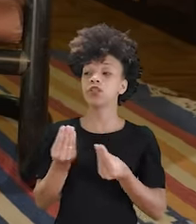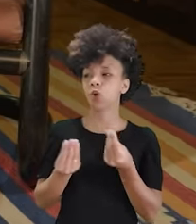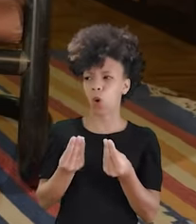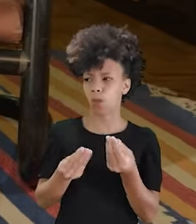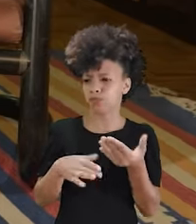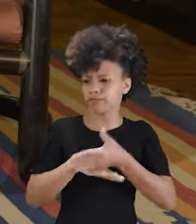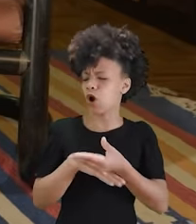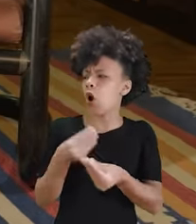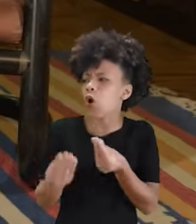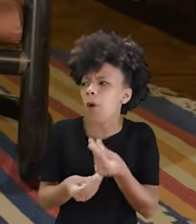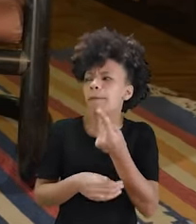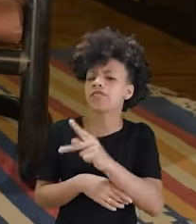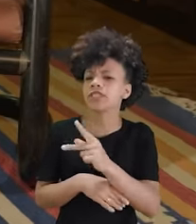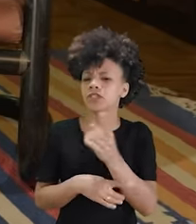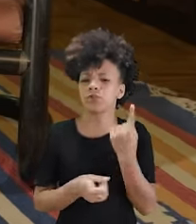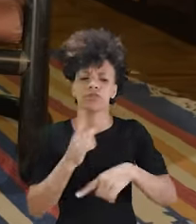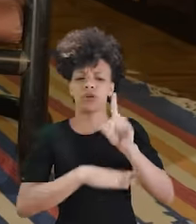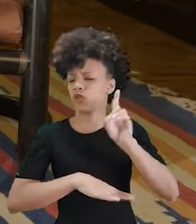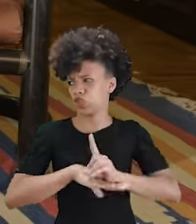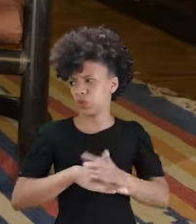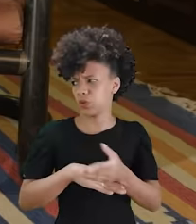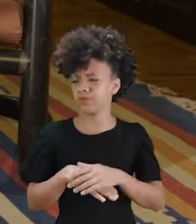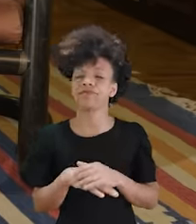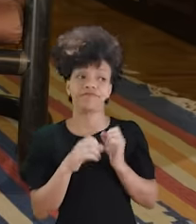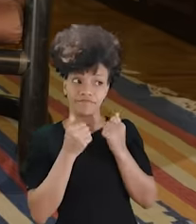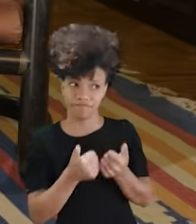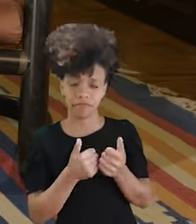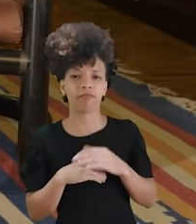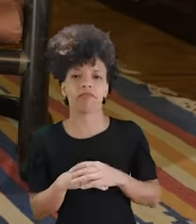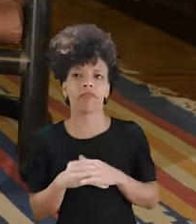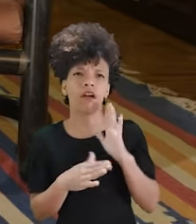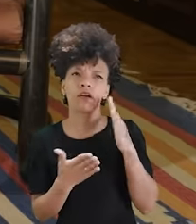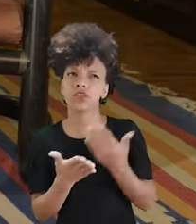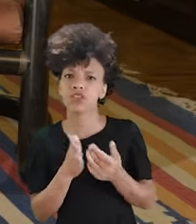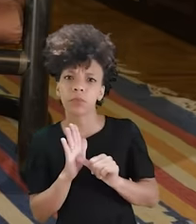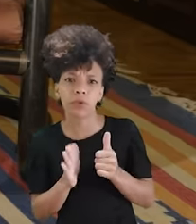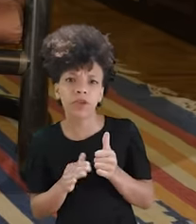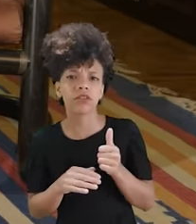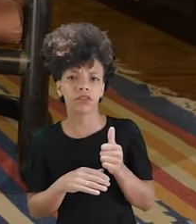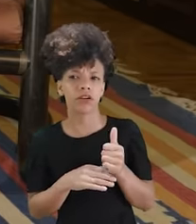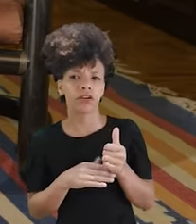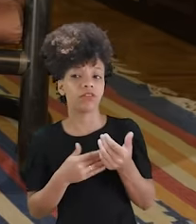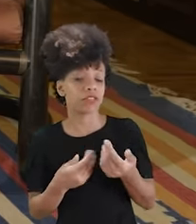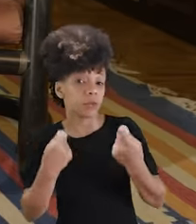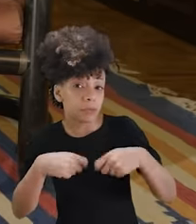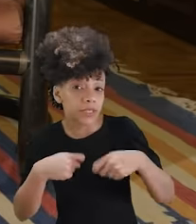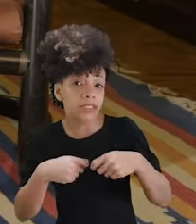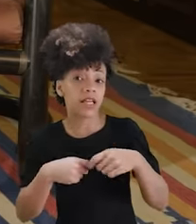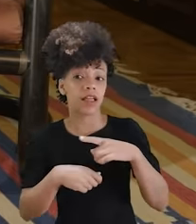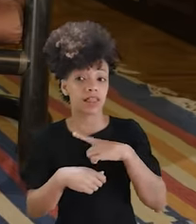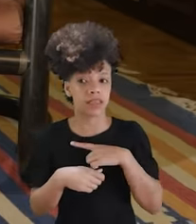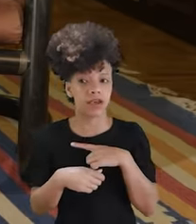veio Como eu como é que funciona para você virar uma diretora de Cruzeiro então eu acredito que Primeiramente